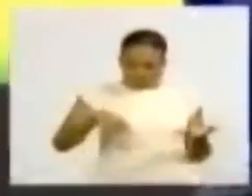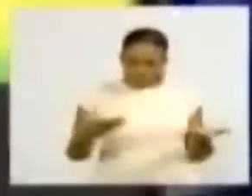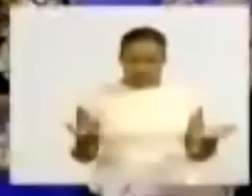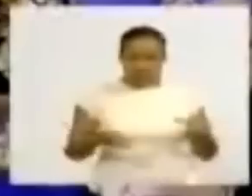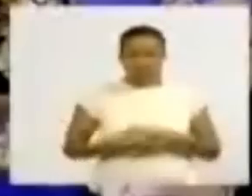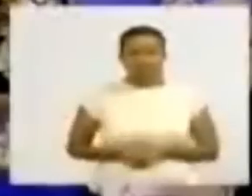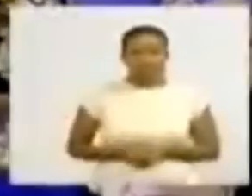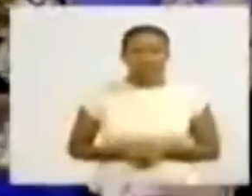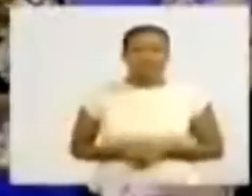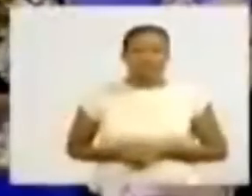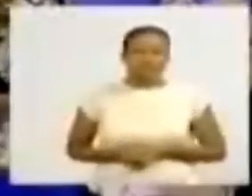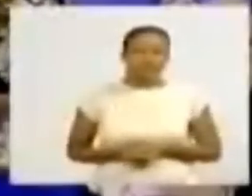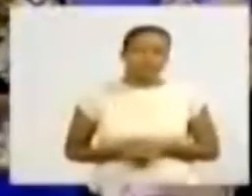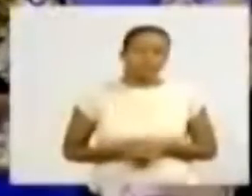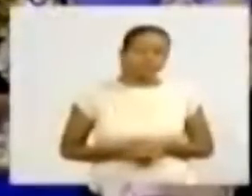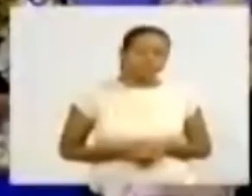errado.